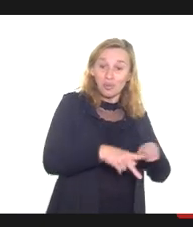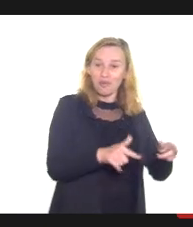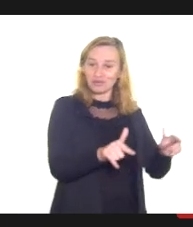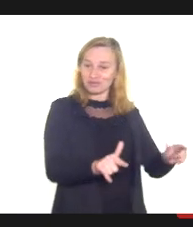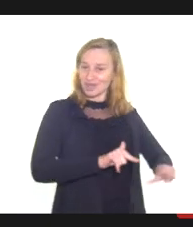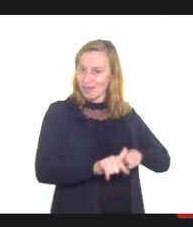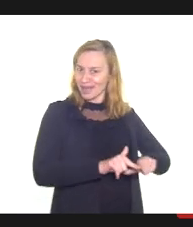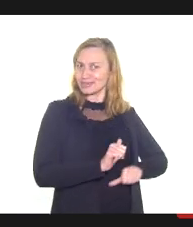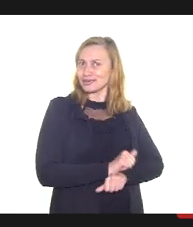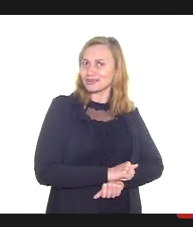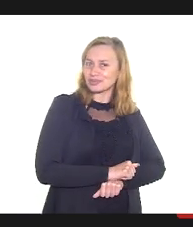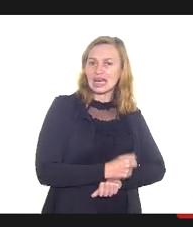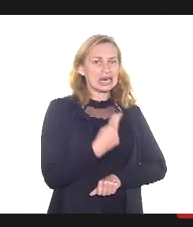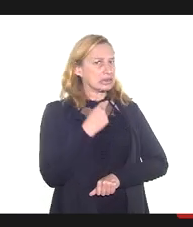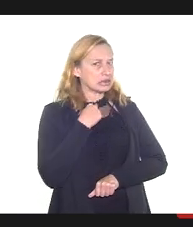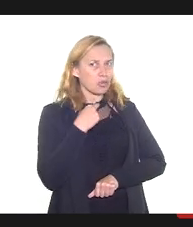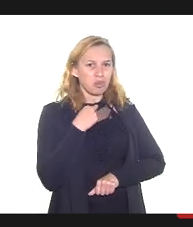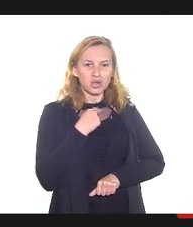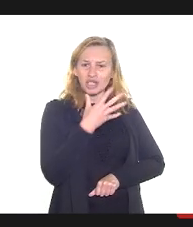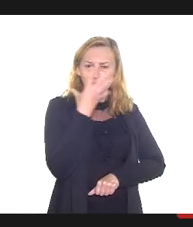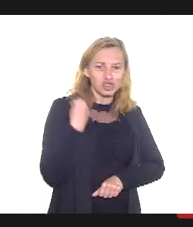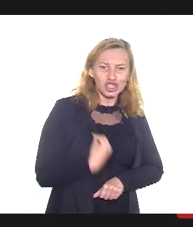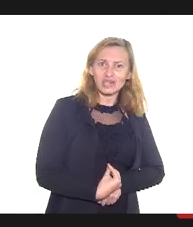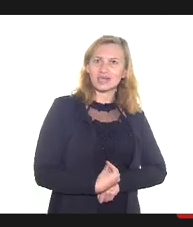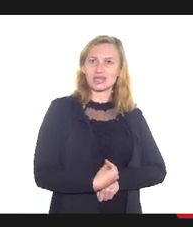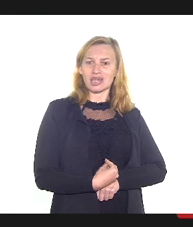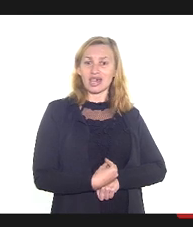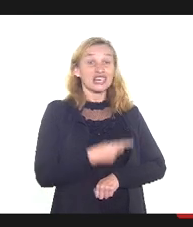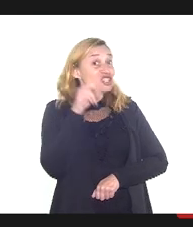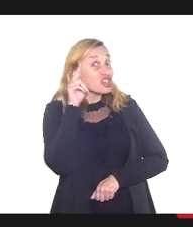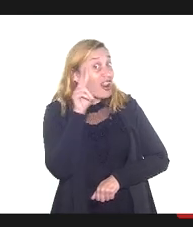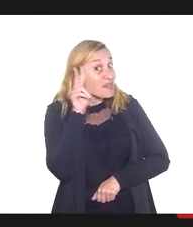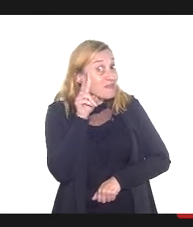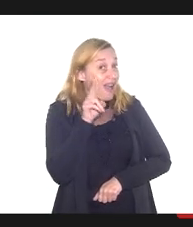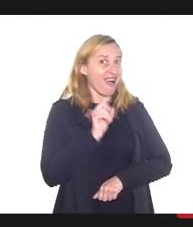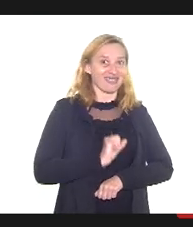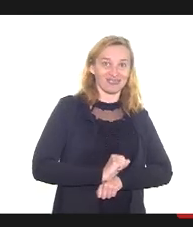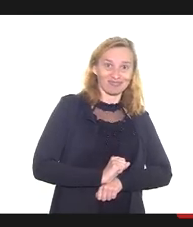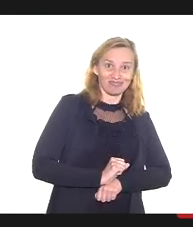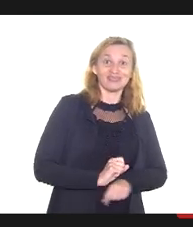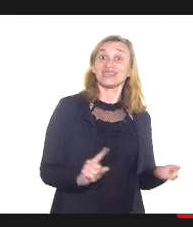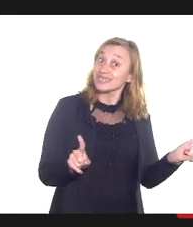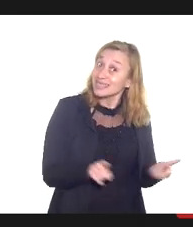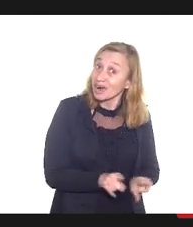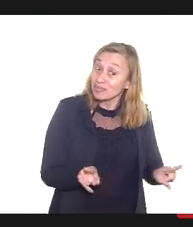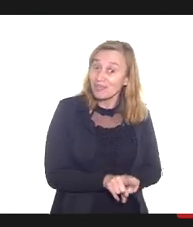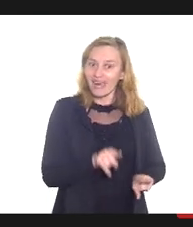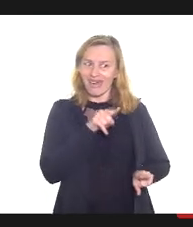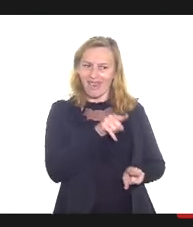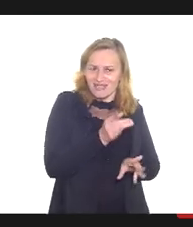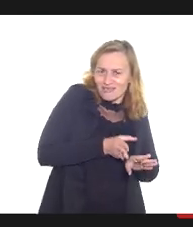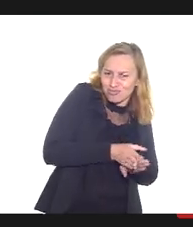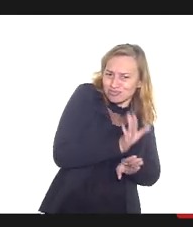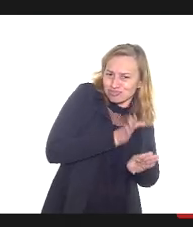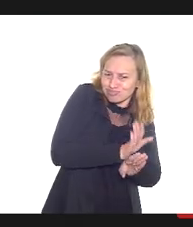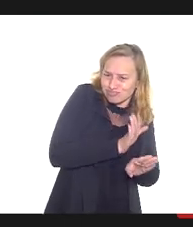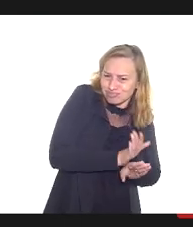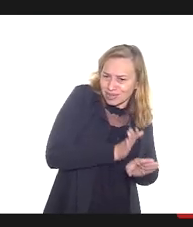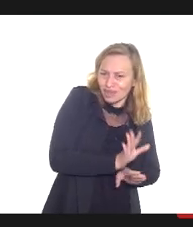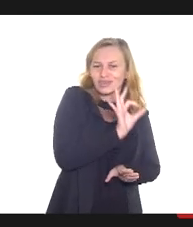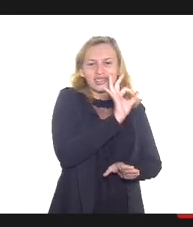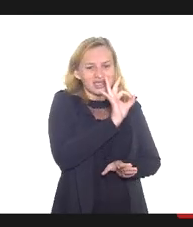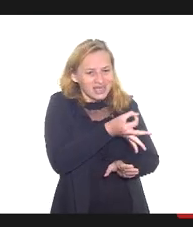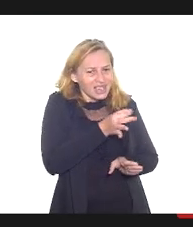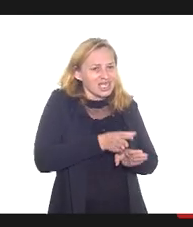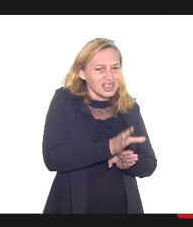né? Não podemos deixar de esquecer, de lembrar de que também essa orientação, que foi uma